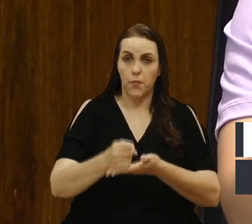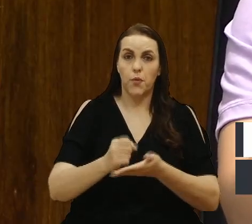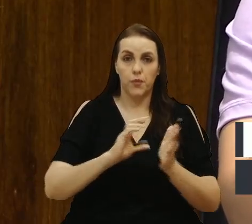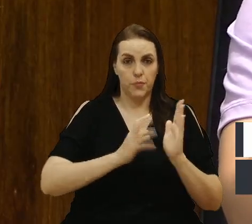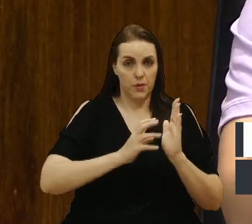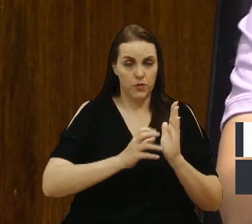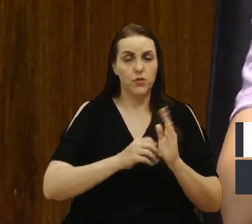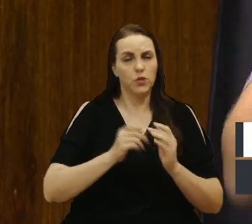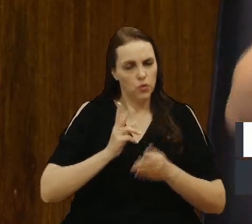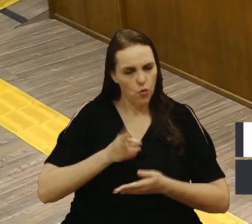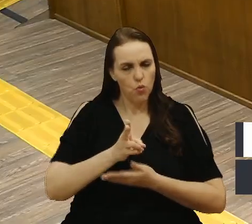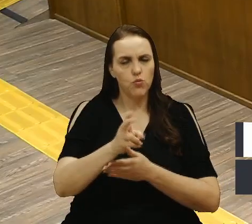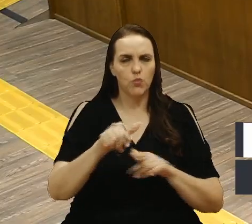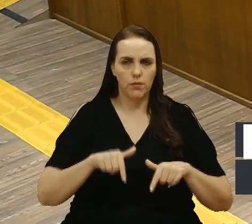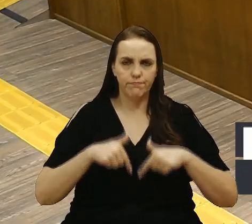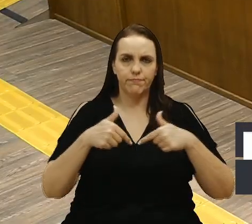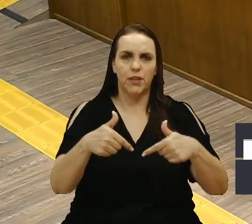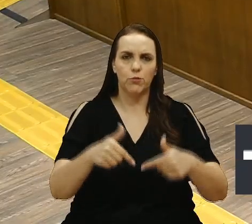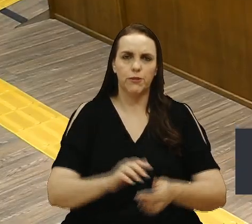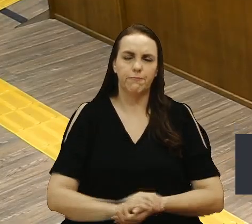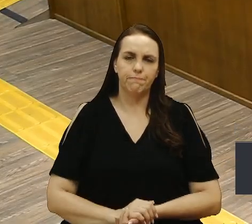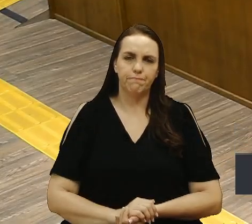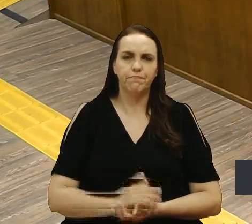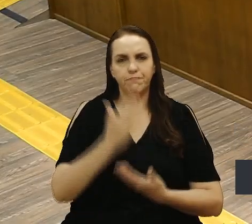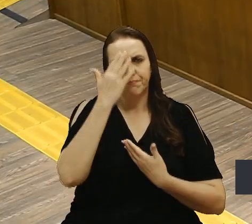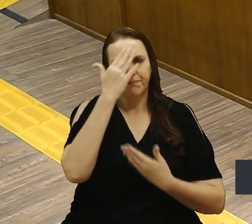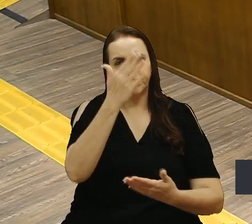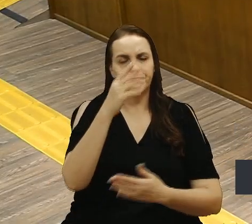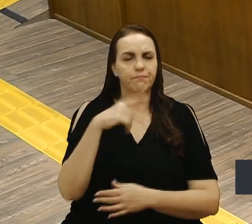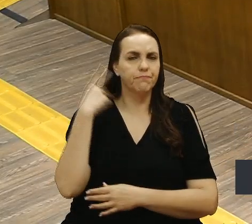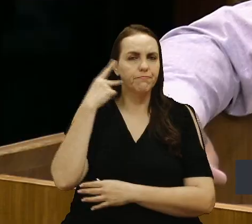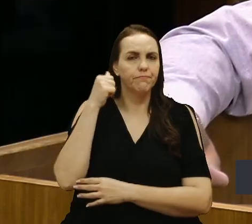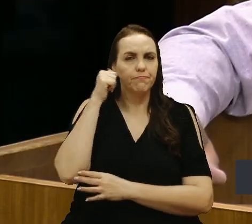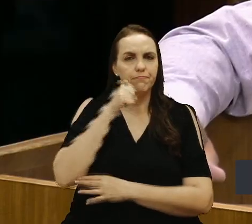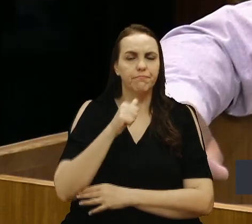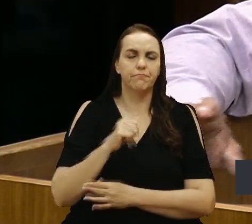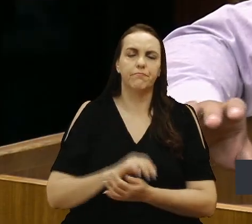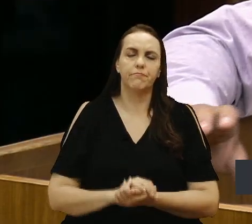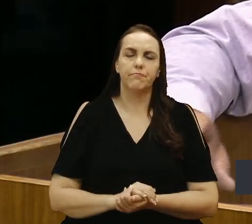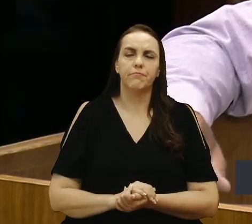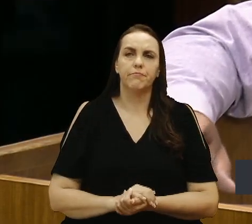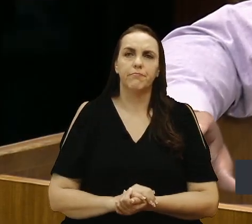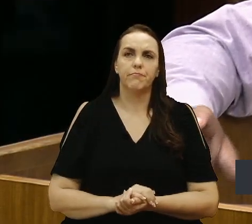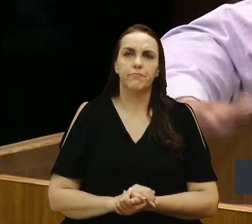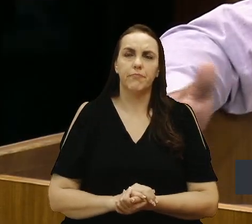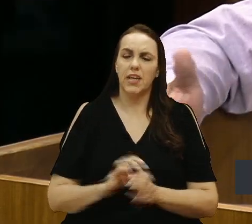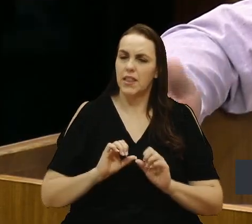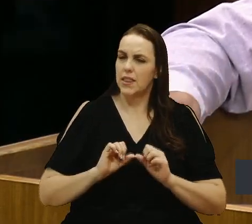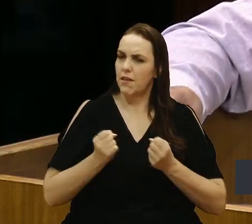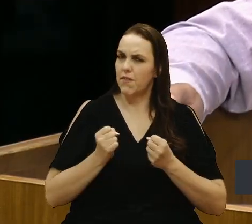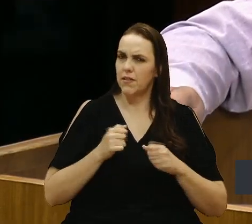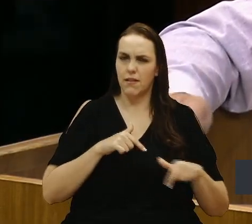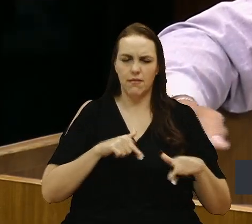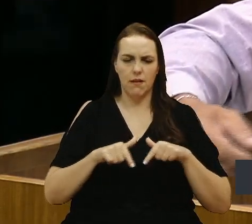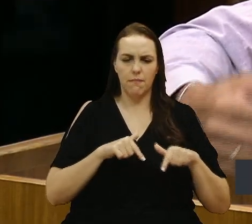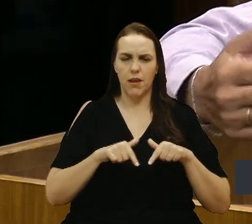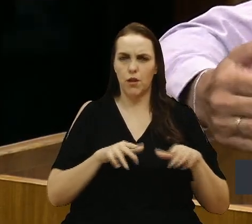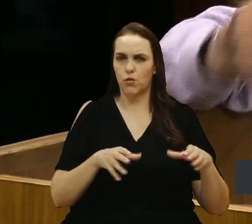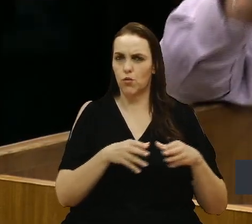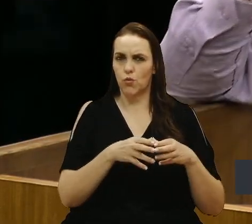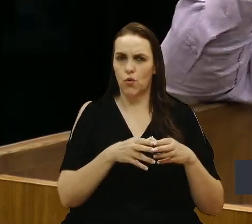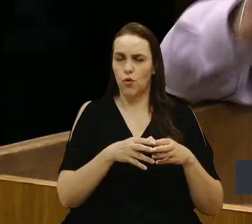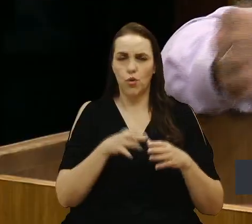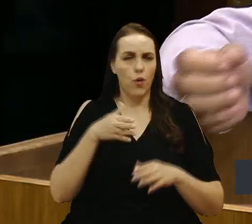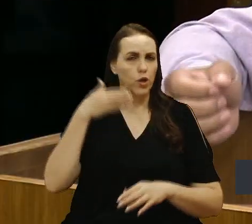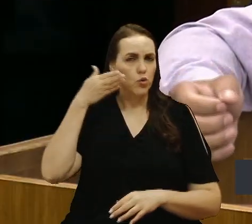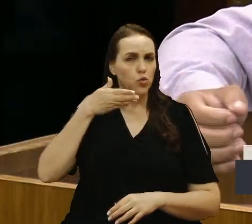firme aí nessa luta. Obrigado, vereadora. E dizer a todos que defender trabalhador não é um discurso ideológico. Defender